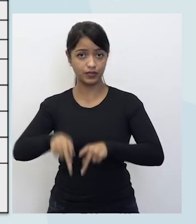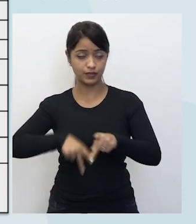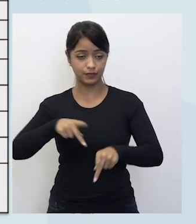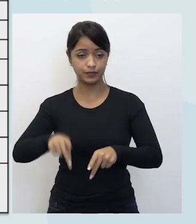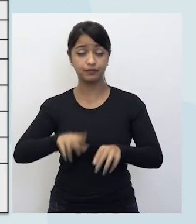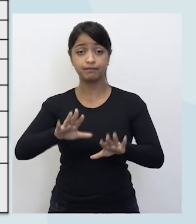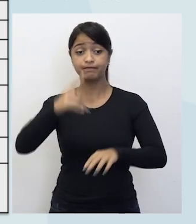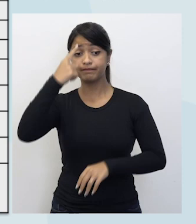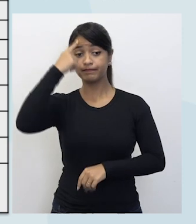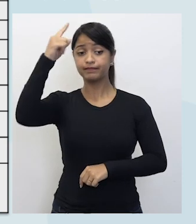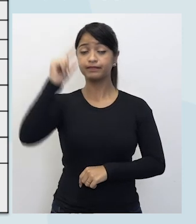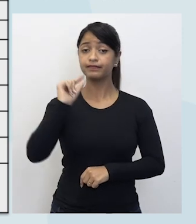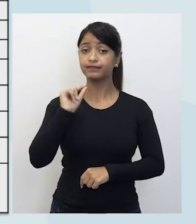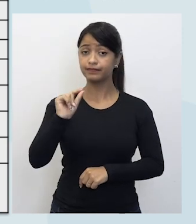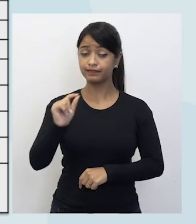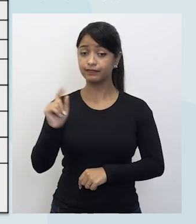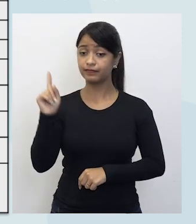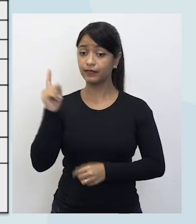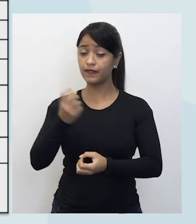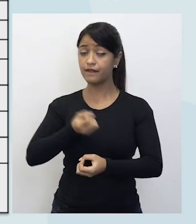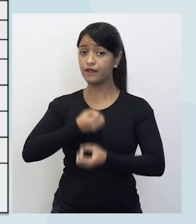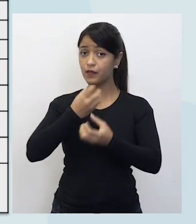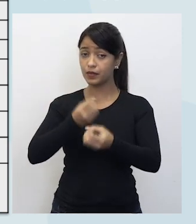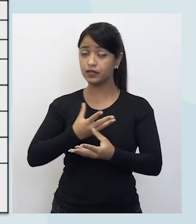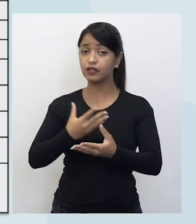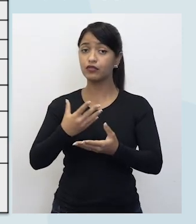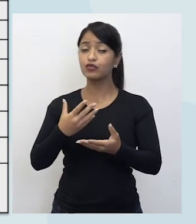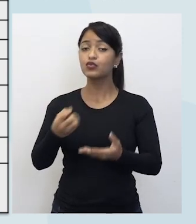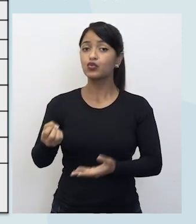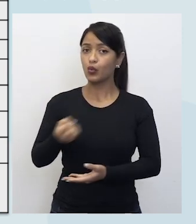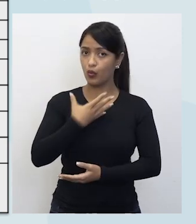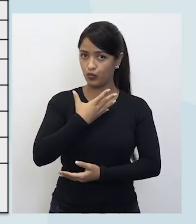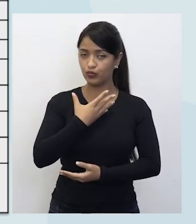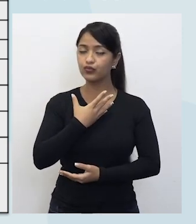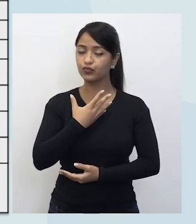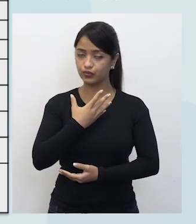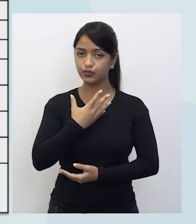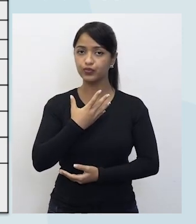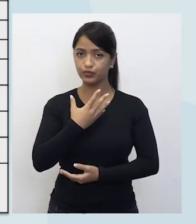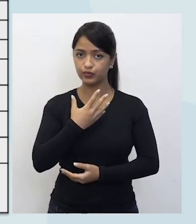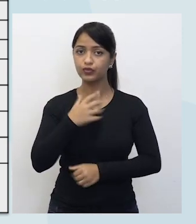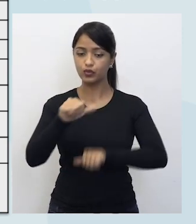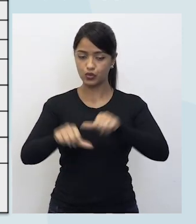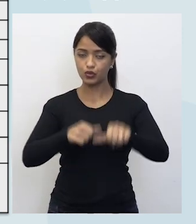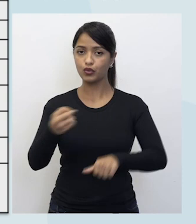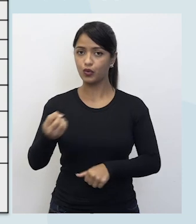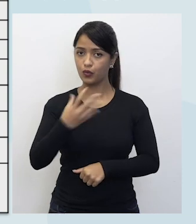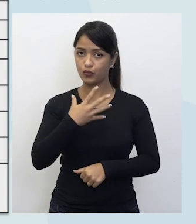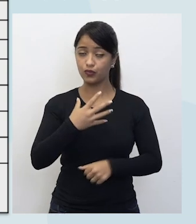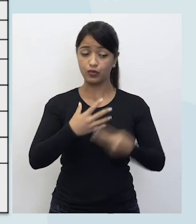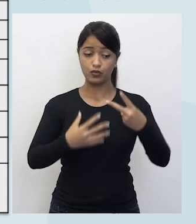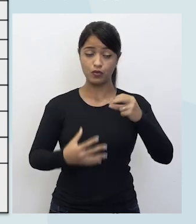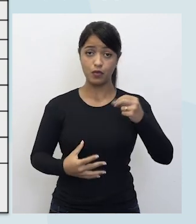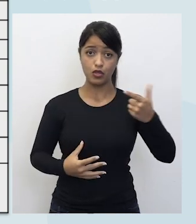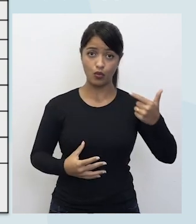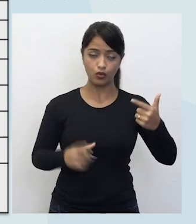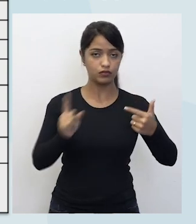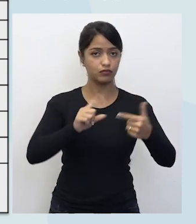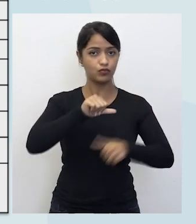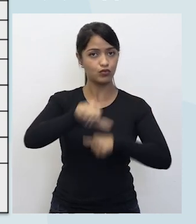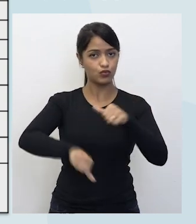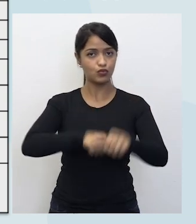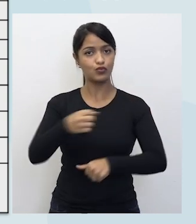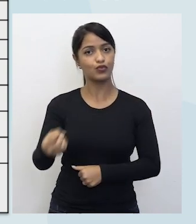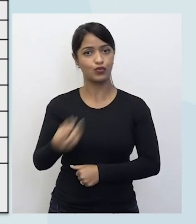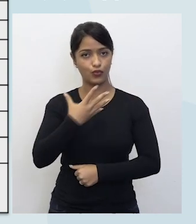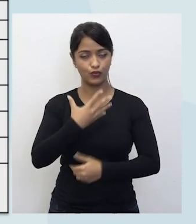precisa lembrar que esses dados, eles são mais atualizados referente a 2012, né? Esses dados,